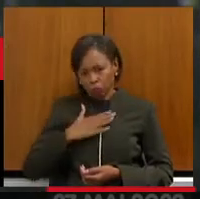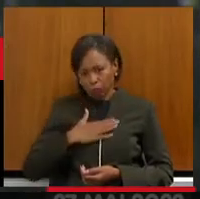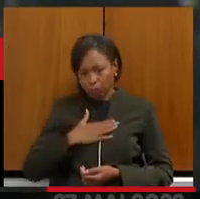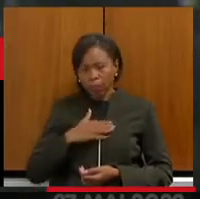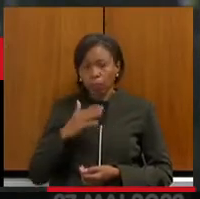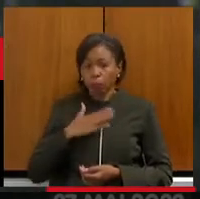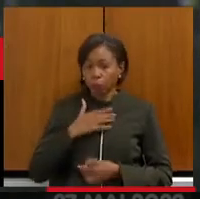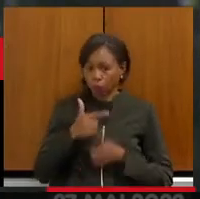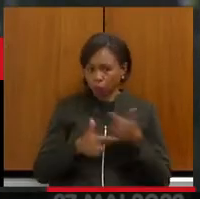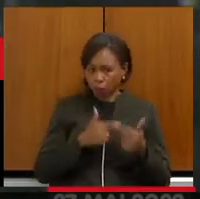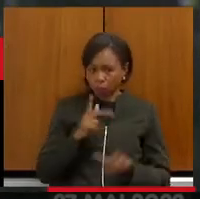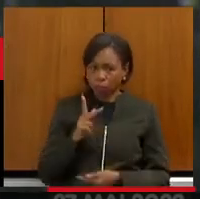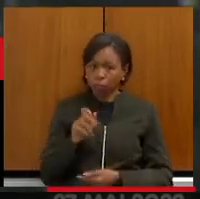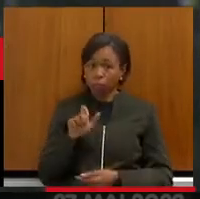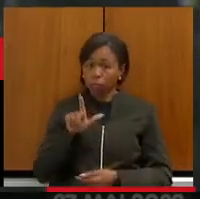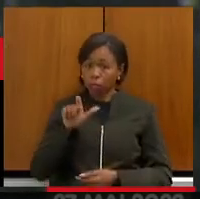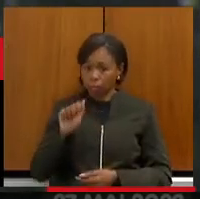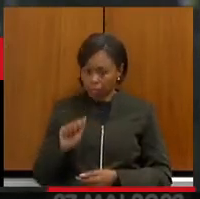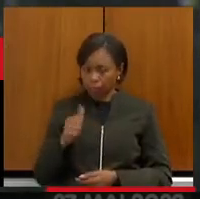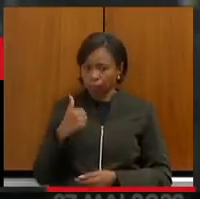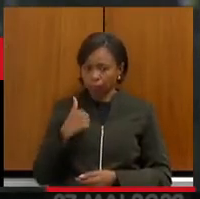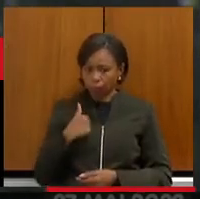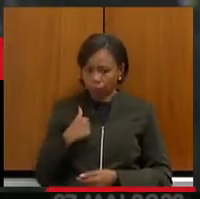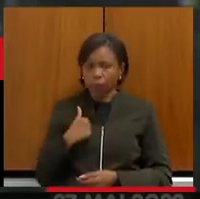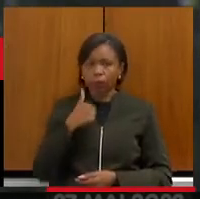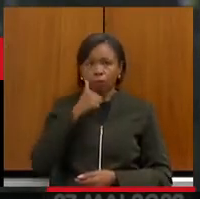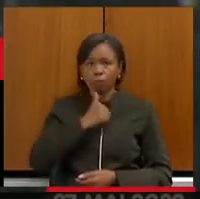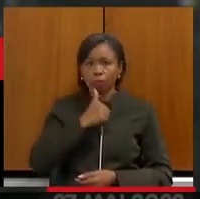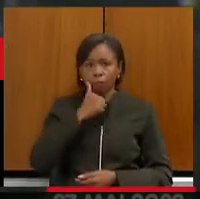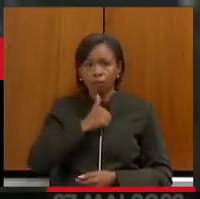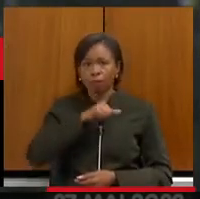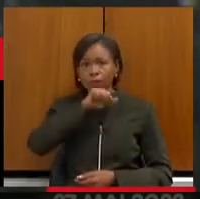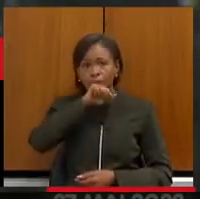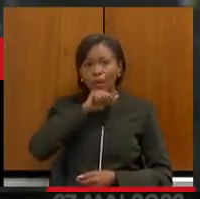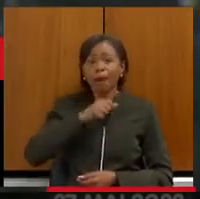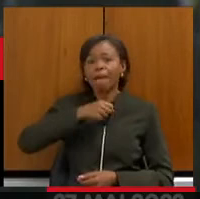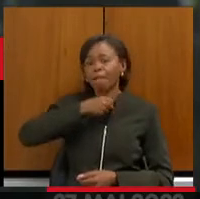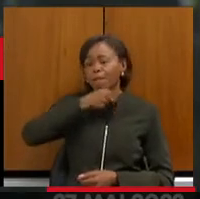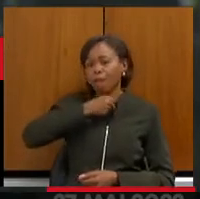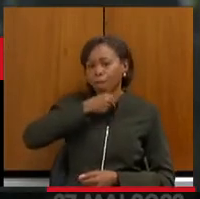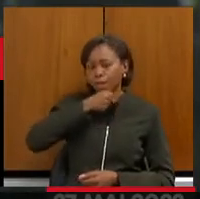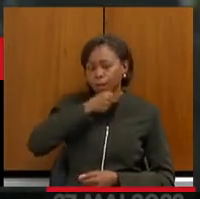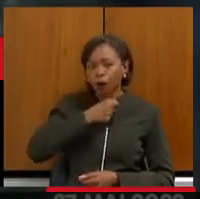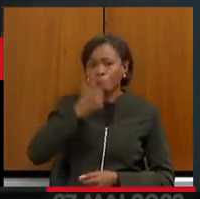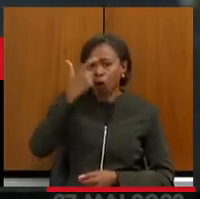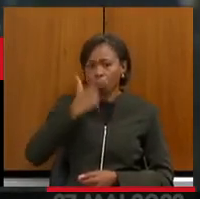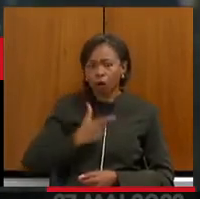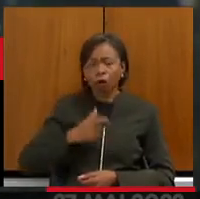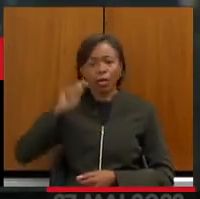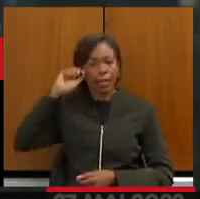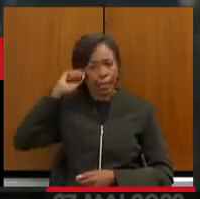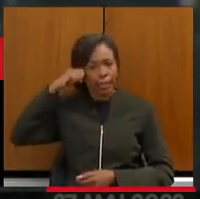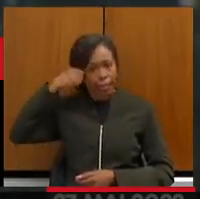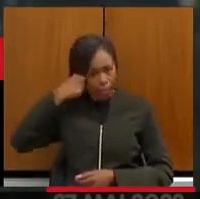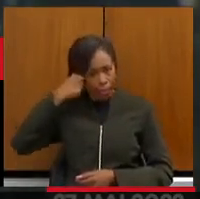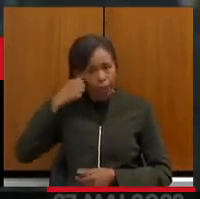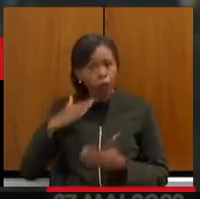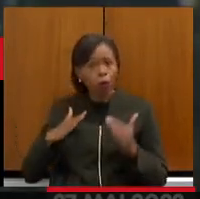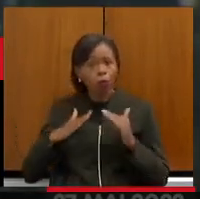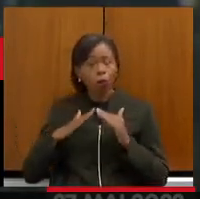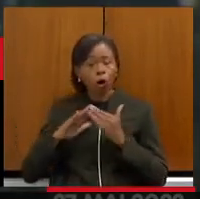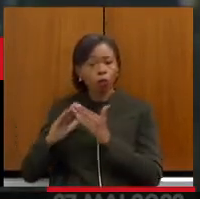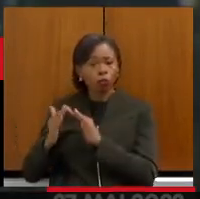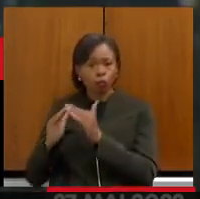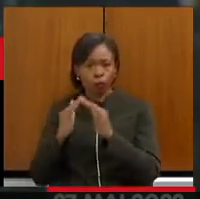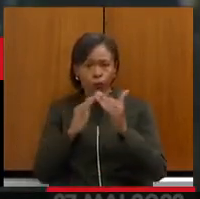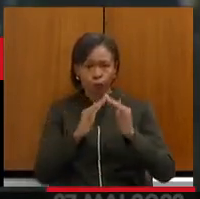meu nome é Keila Jaqueline sou mulher mãe avó Negra moradora da